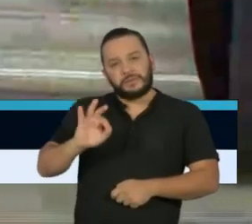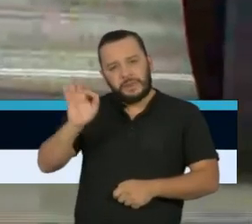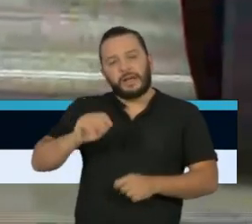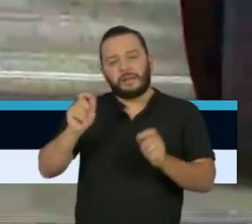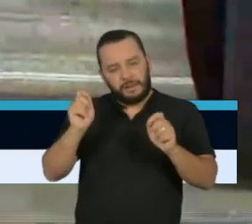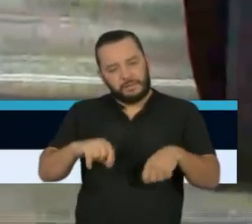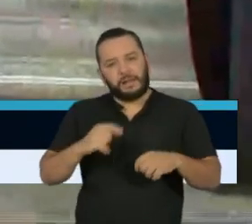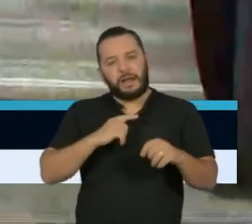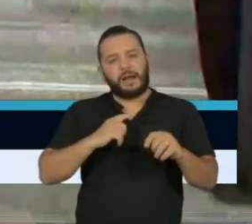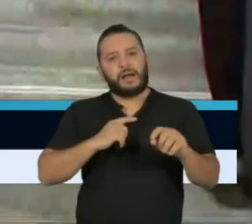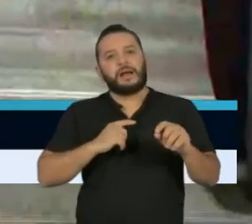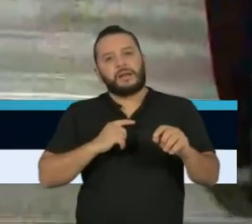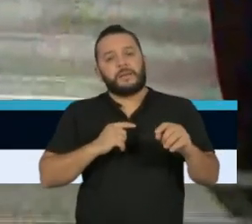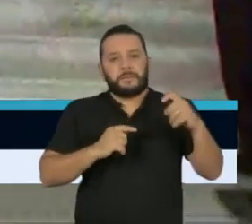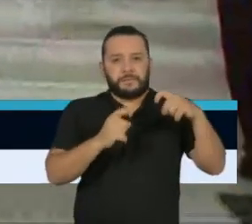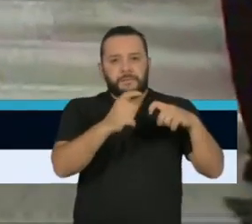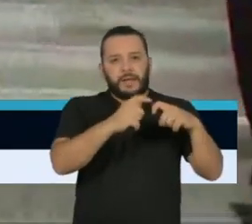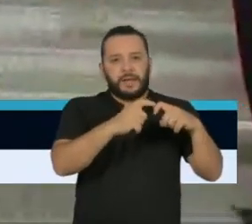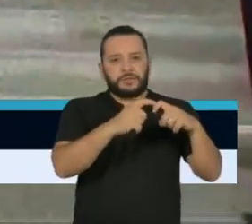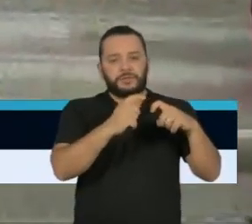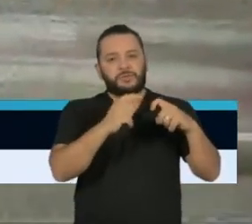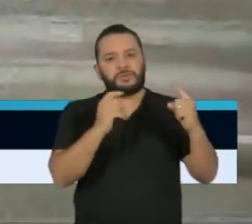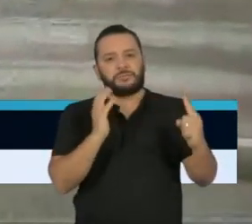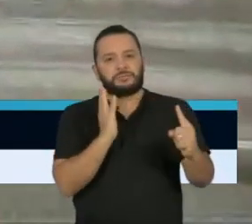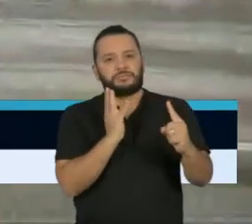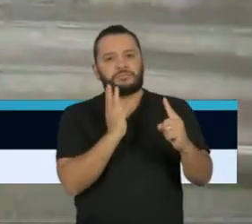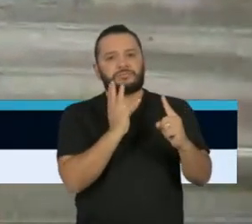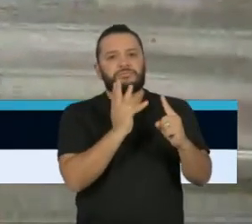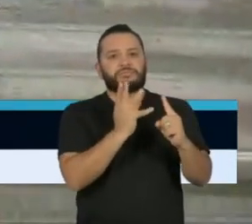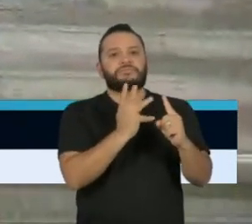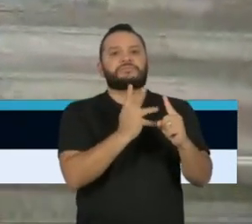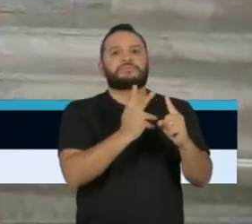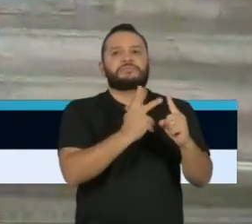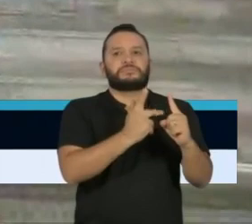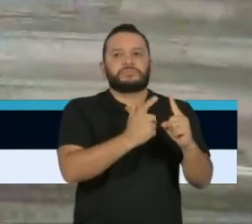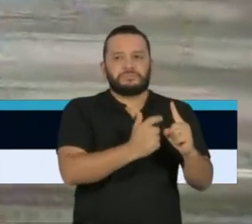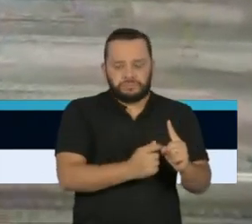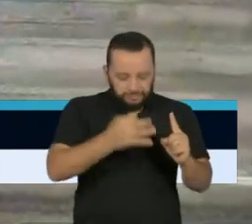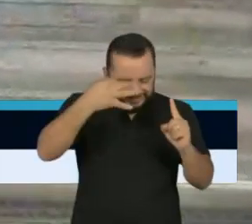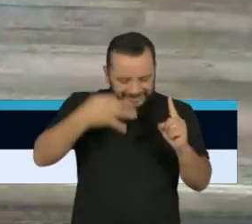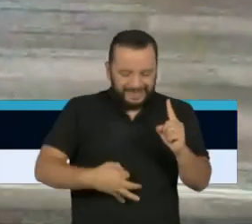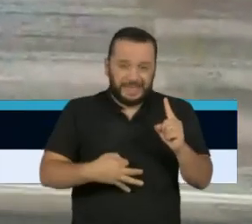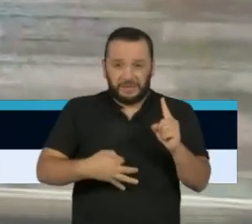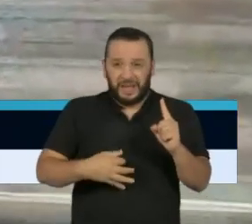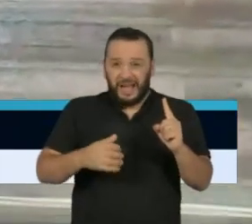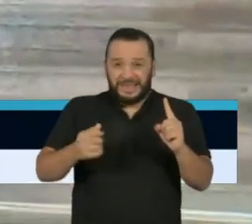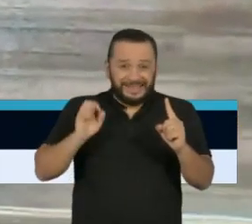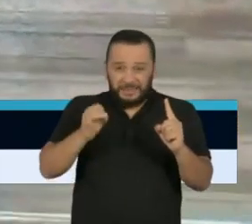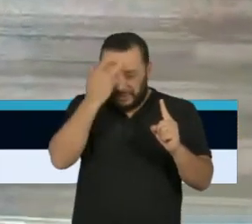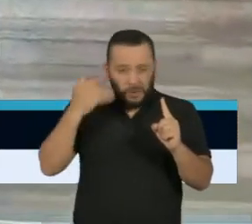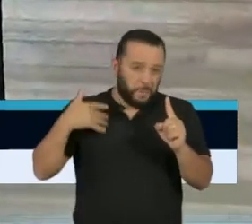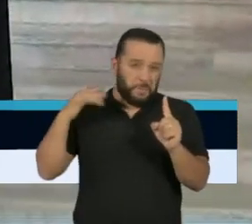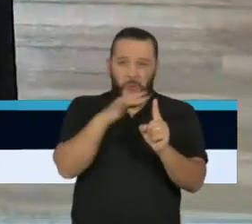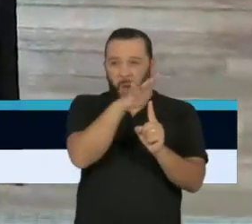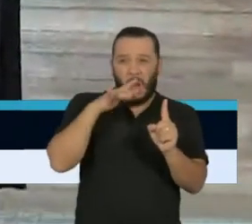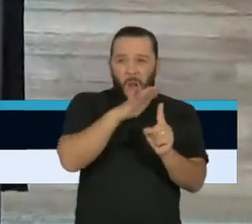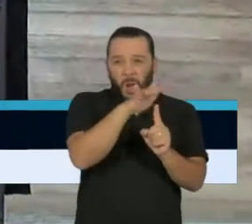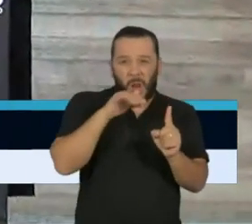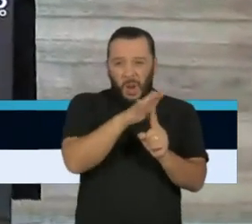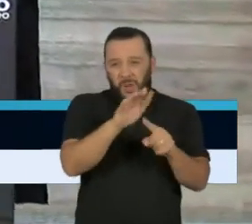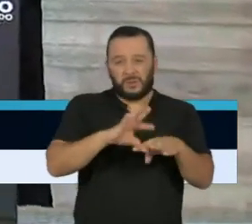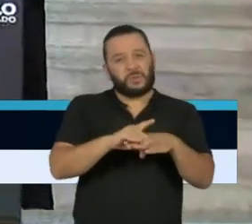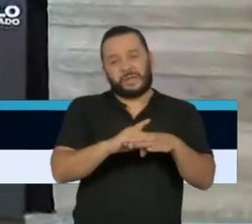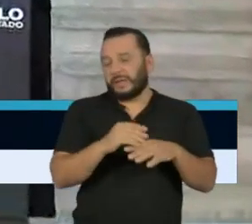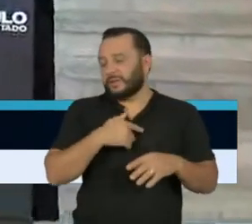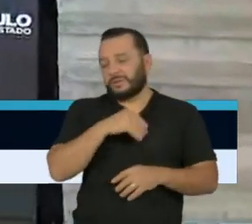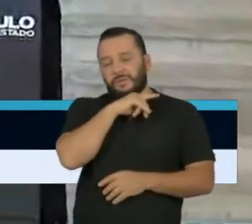estamos alcançando esse indicador. Então, agora, a partir do meio-dia, as operadoras iniciaram essa força-tarefa, aproveitando que nós